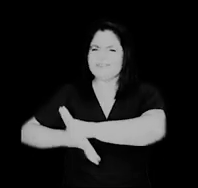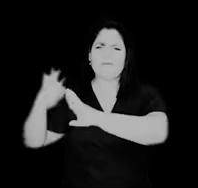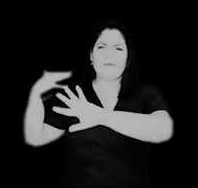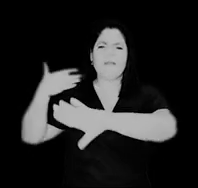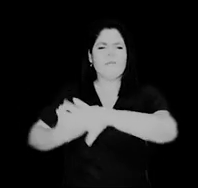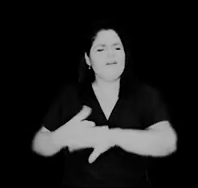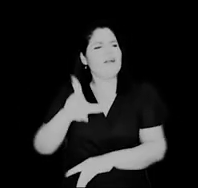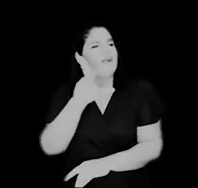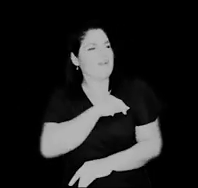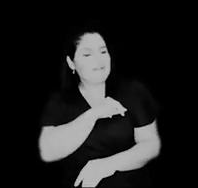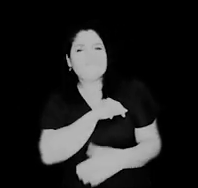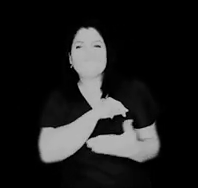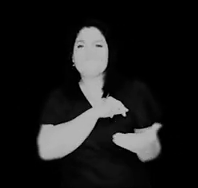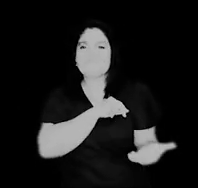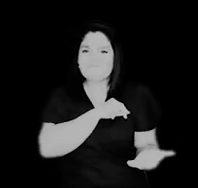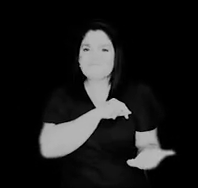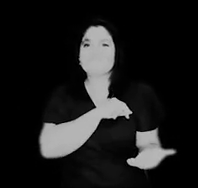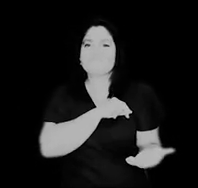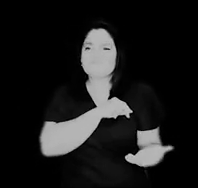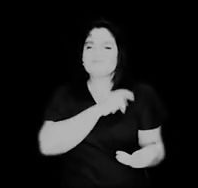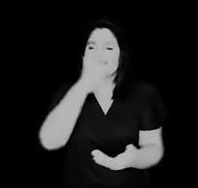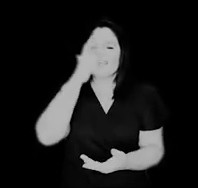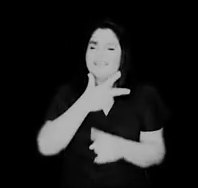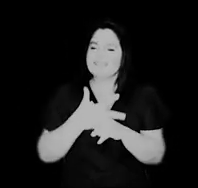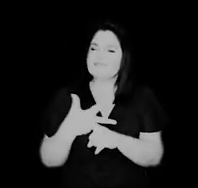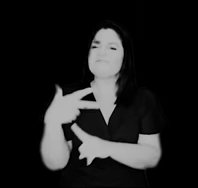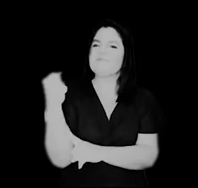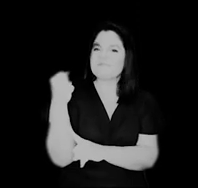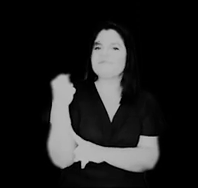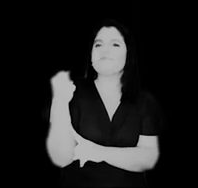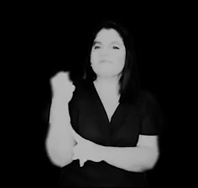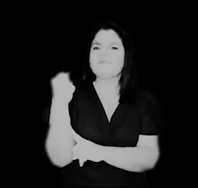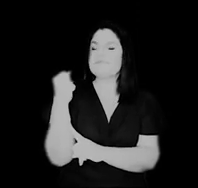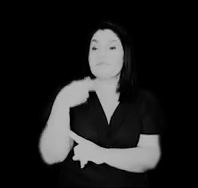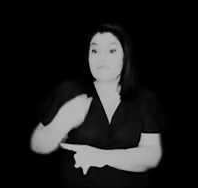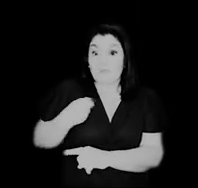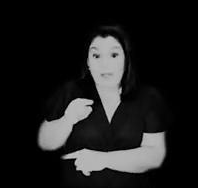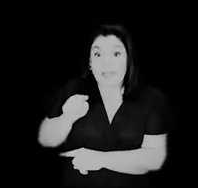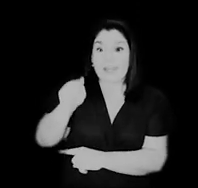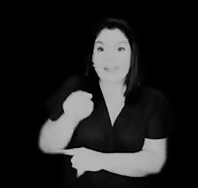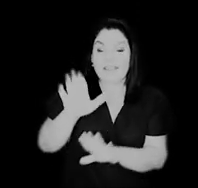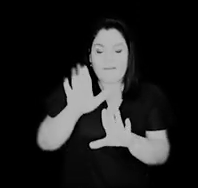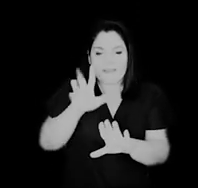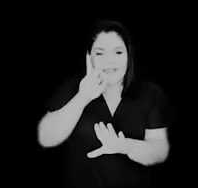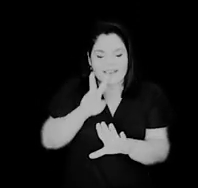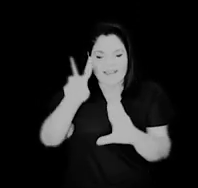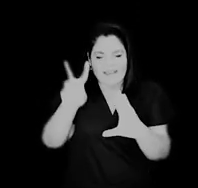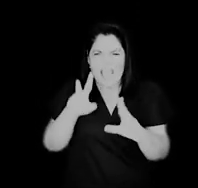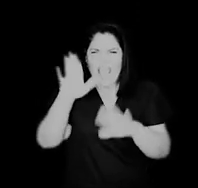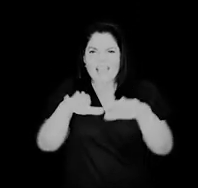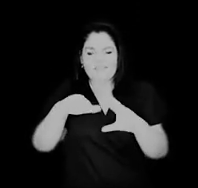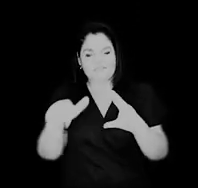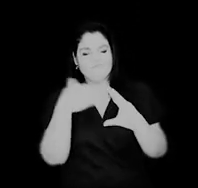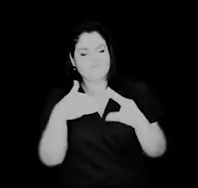discriminação histórica. Eu falo, gente, eu estou sendo vitoriosa, eu não estou lá. Mas quando eu